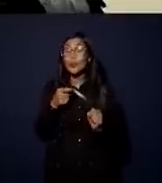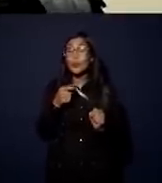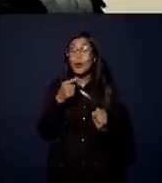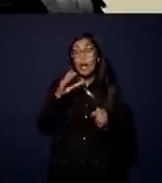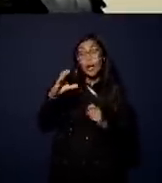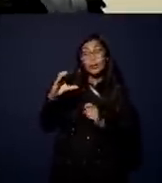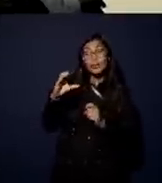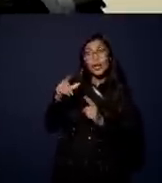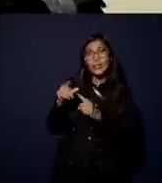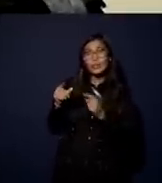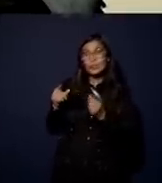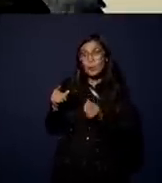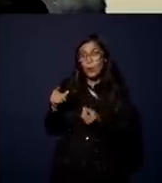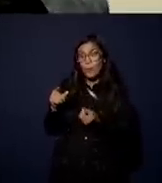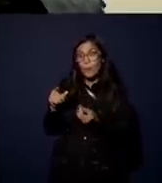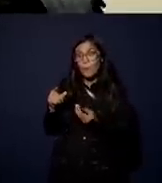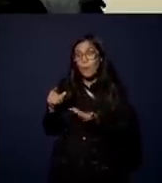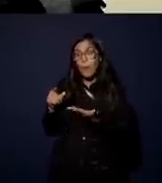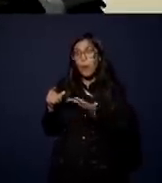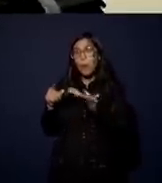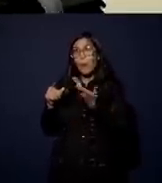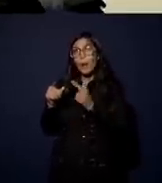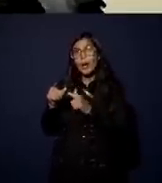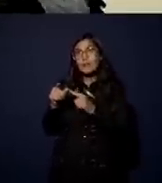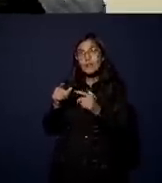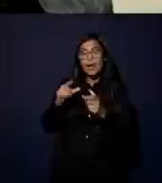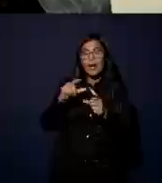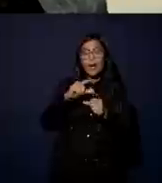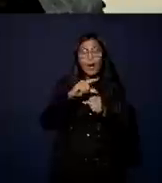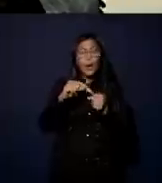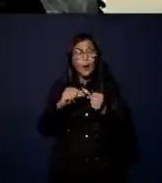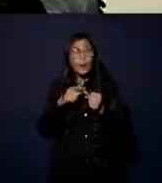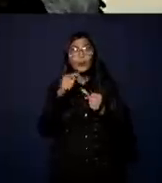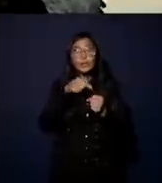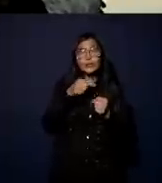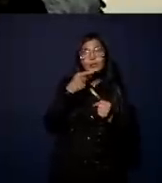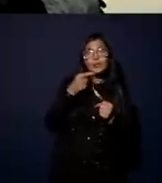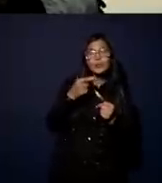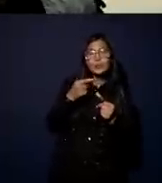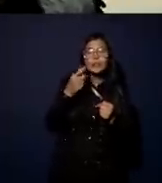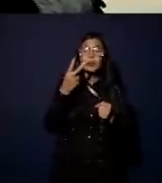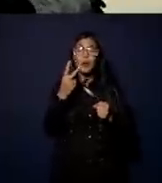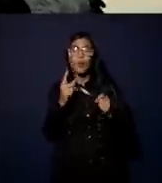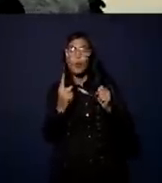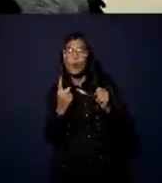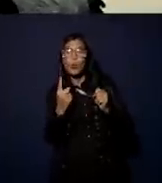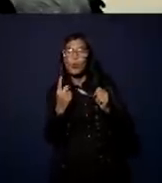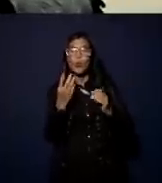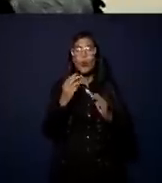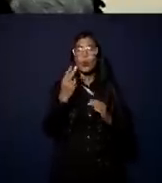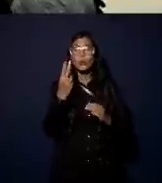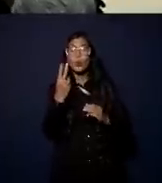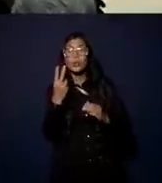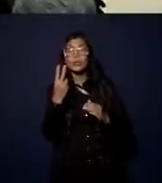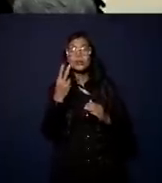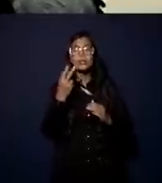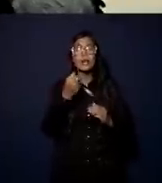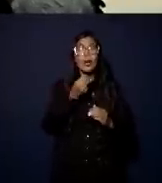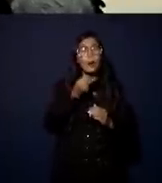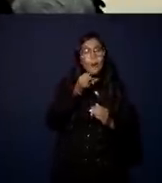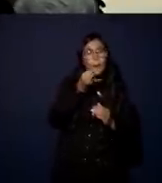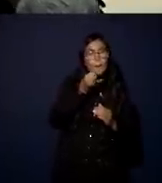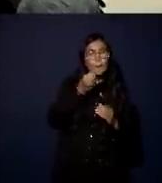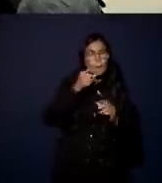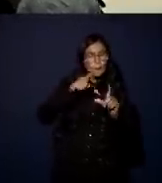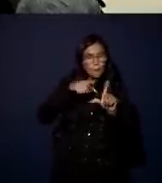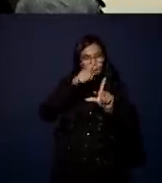crédito acelera os algoritmos gera uma nova compreensão cresce mais um ou dois pontos então a gente tá indo passo a